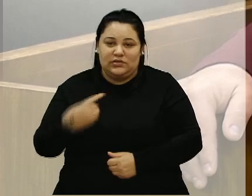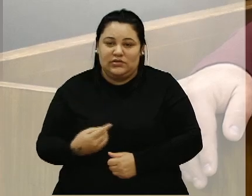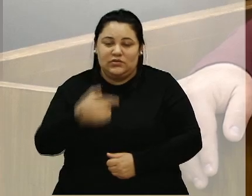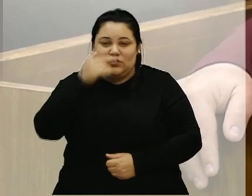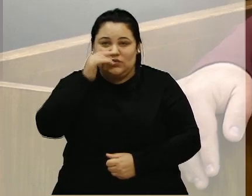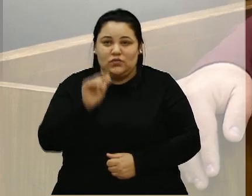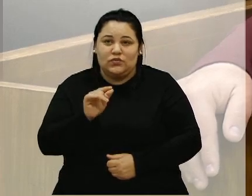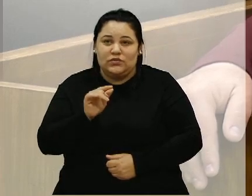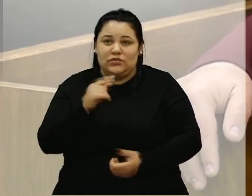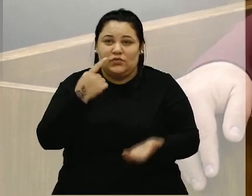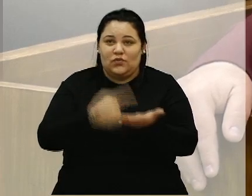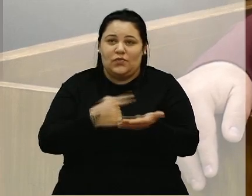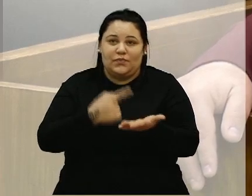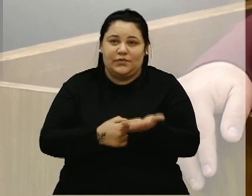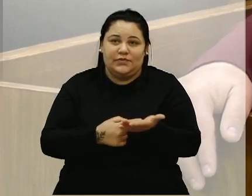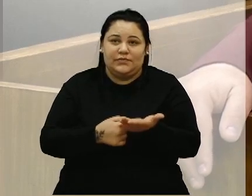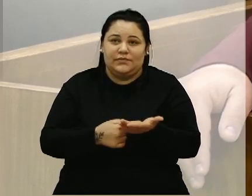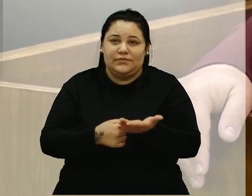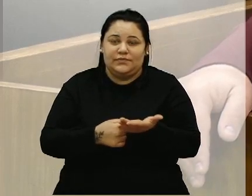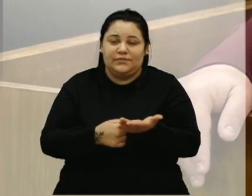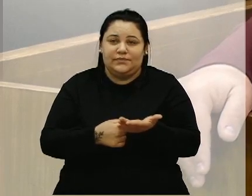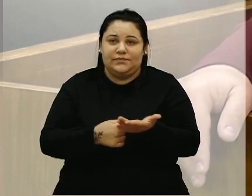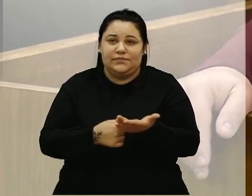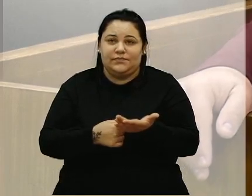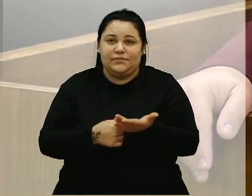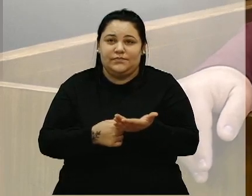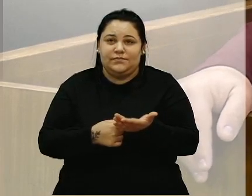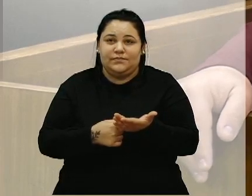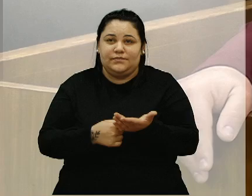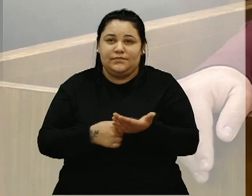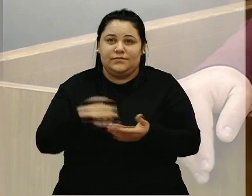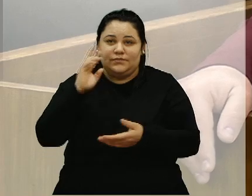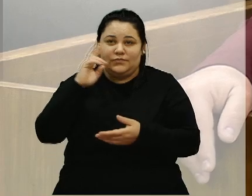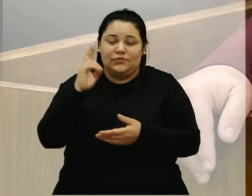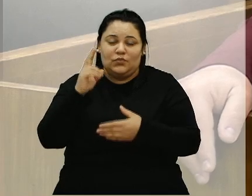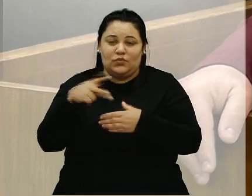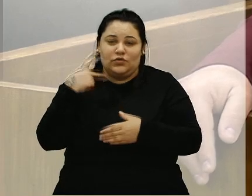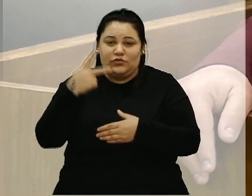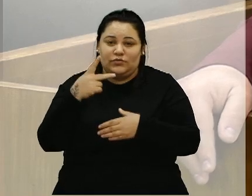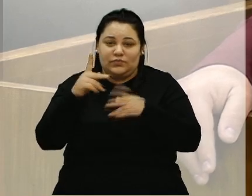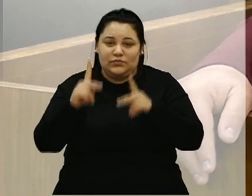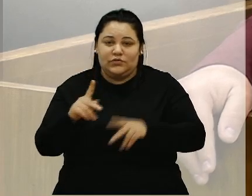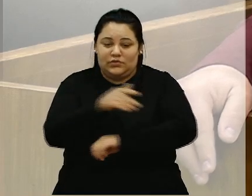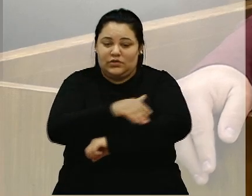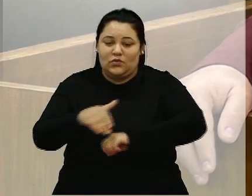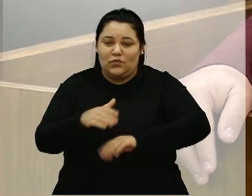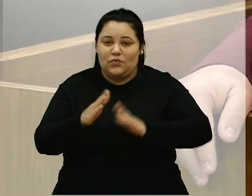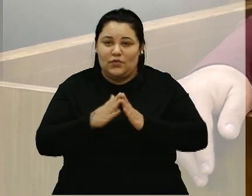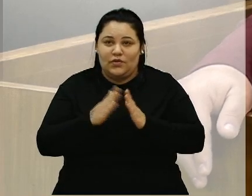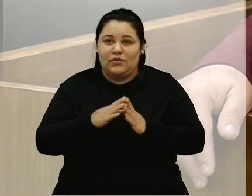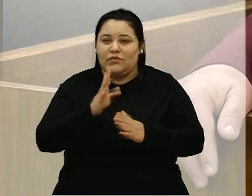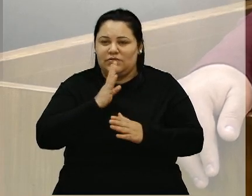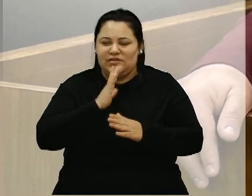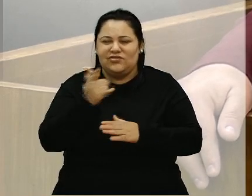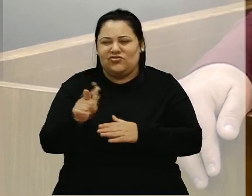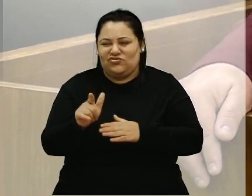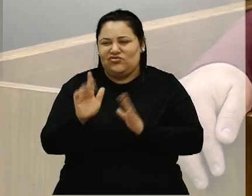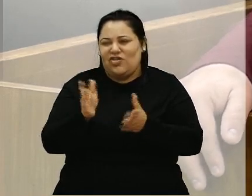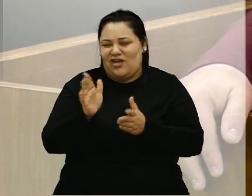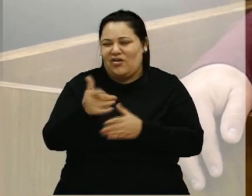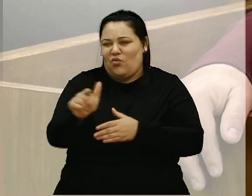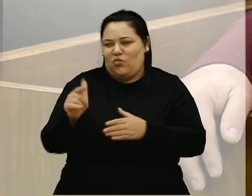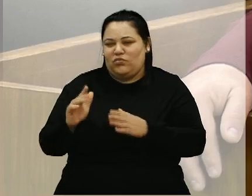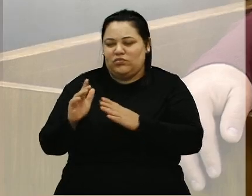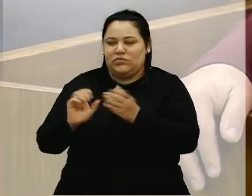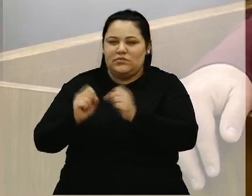essa agenda. O diretor de políticas para as pessoas em situação de rua era meu conhecido de outras instituições. E